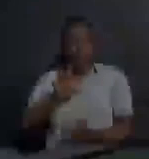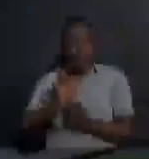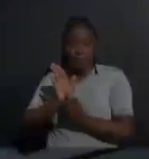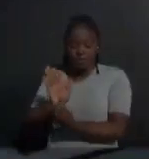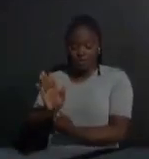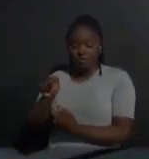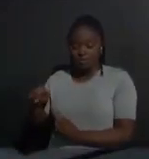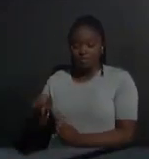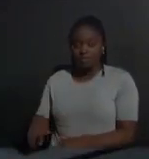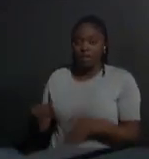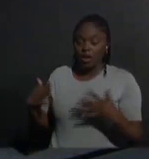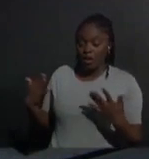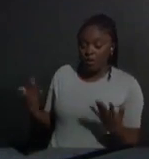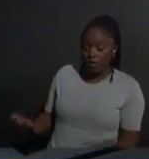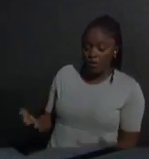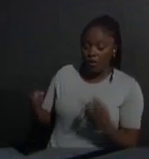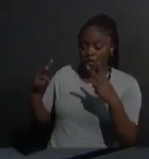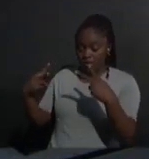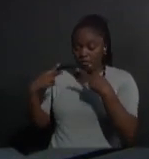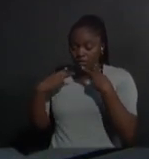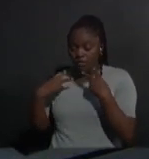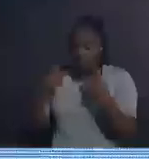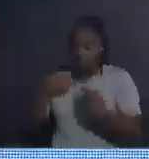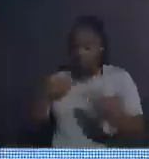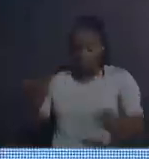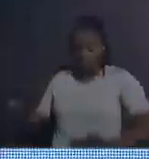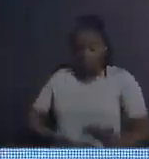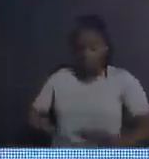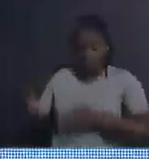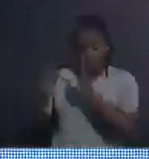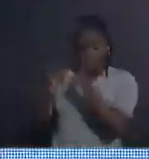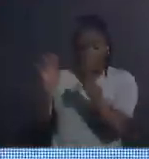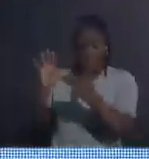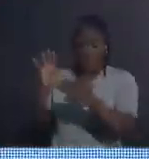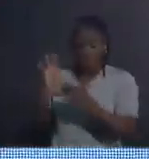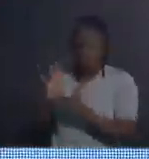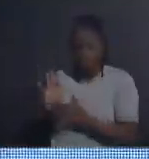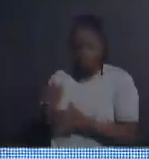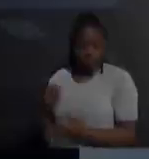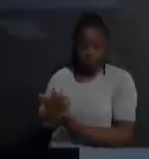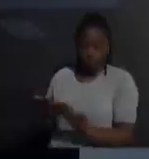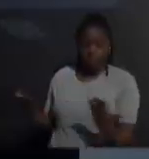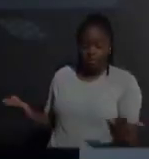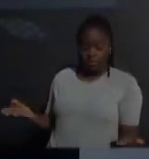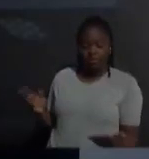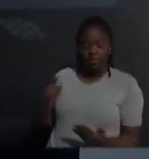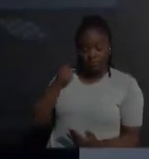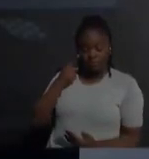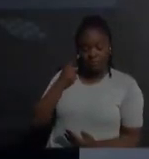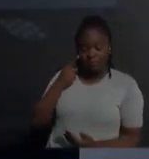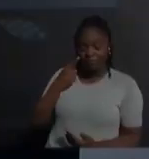assim, ó, olha aqui a graça de um servidor de Jesus. Olha o que você está perdendo, ó.